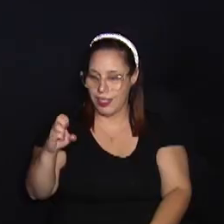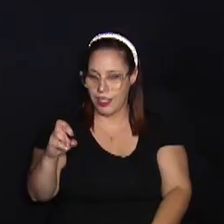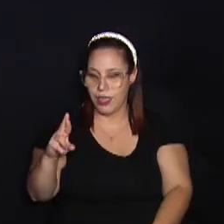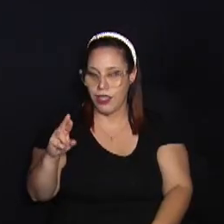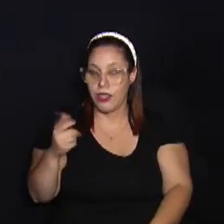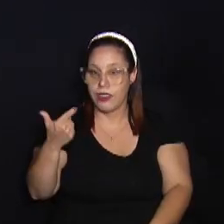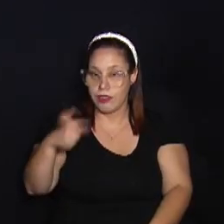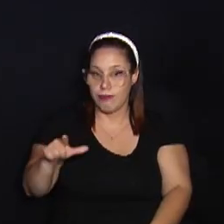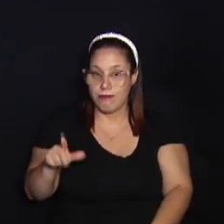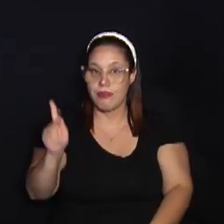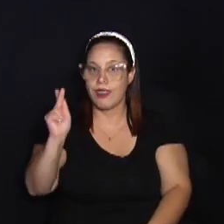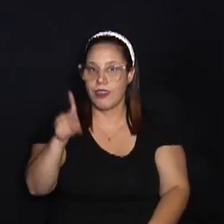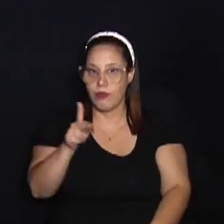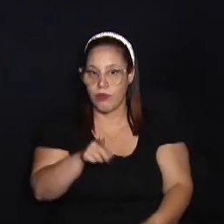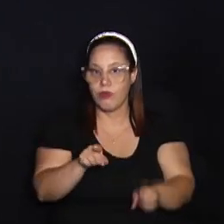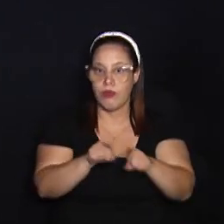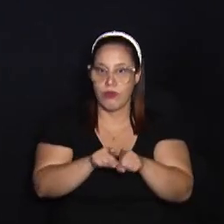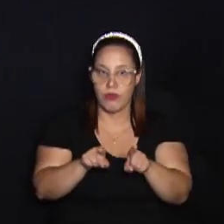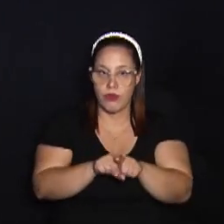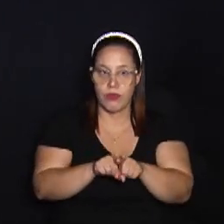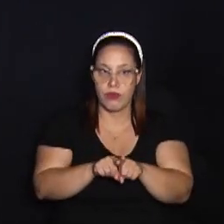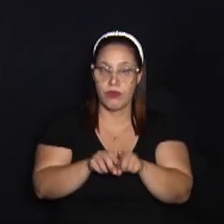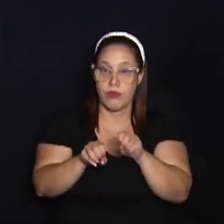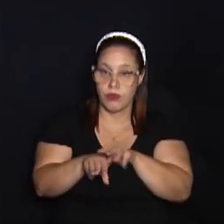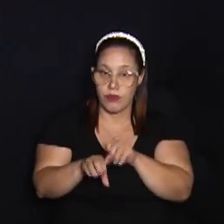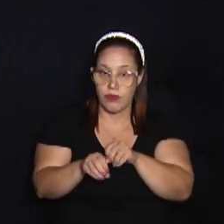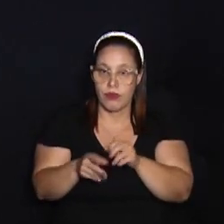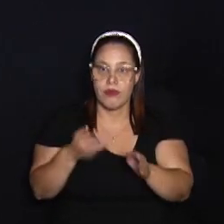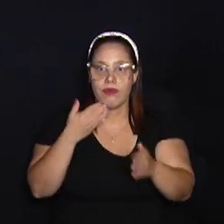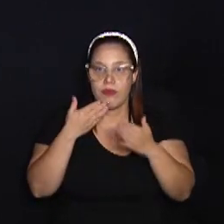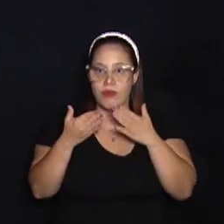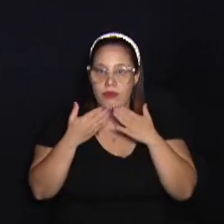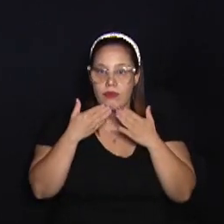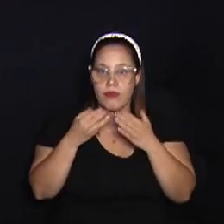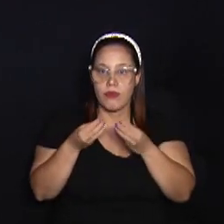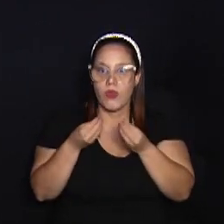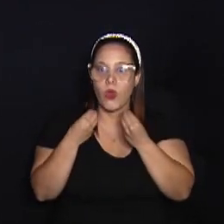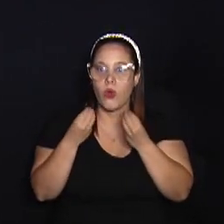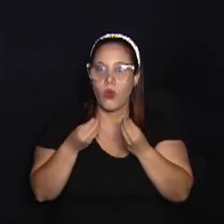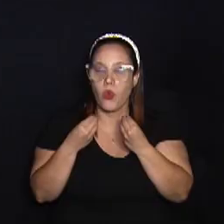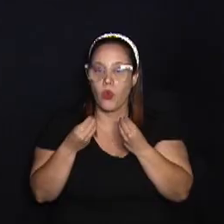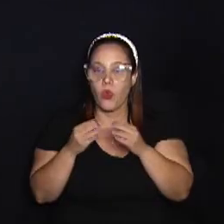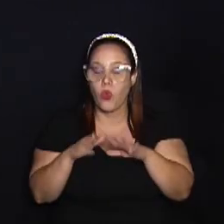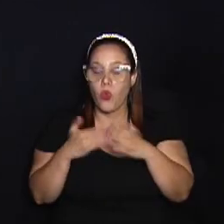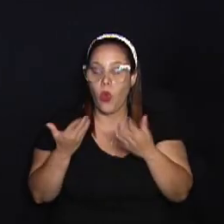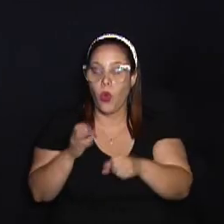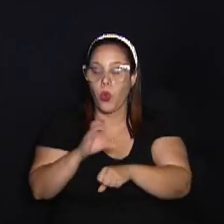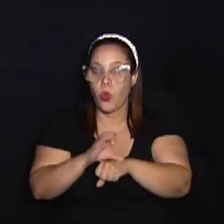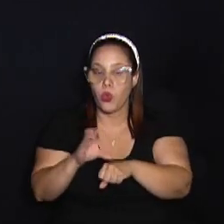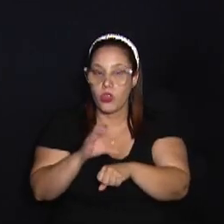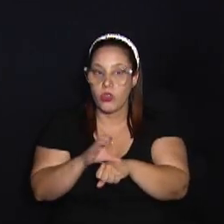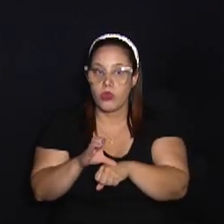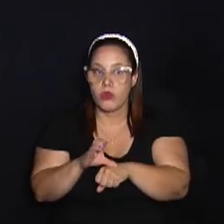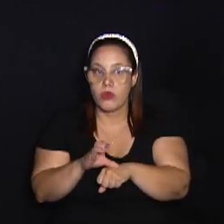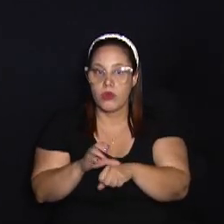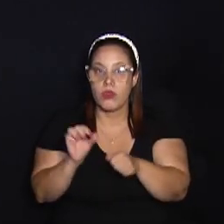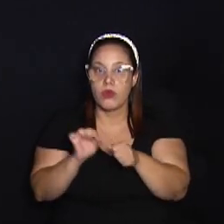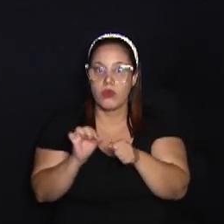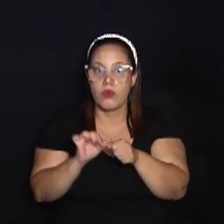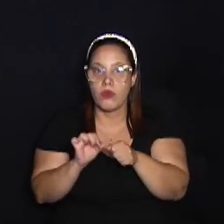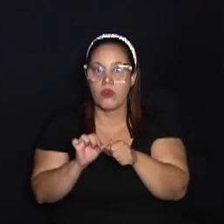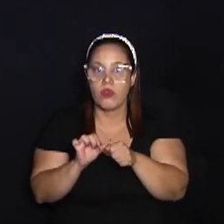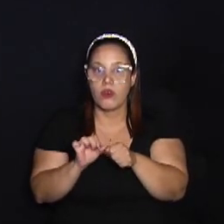de novo porque ele também é professor, é docente e vai contar para a gente. Helder, qual o curso, como que